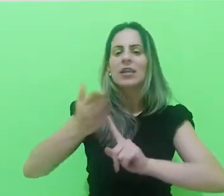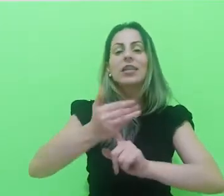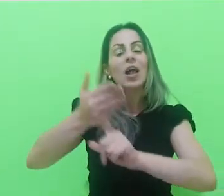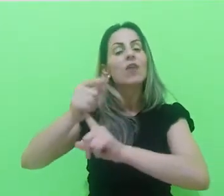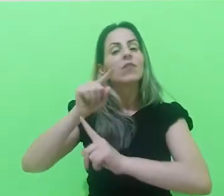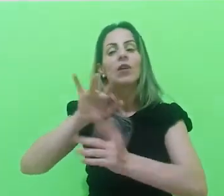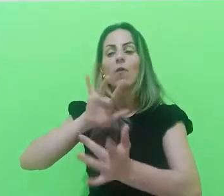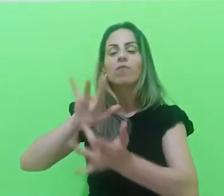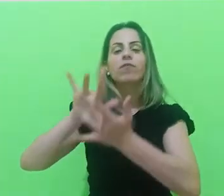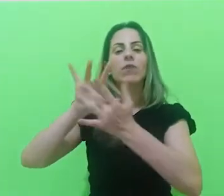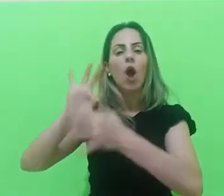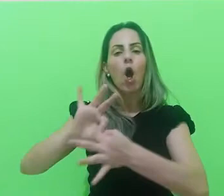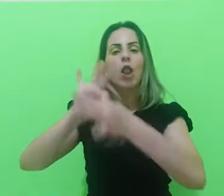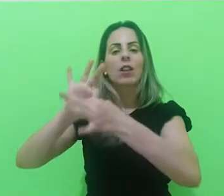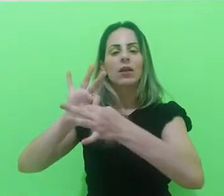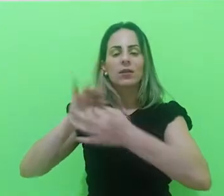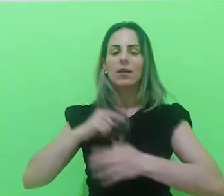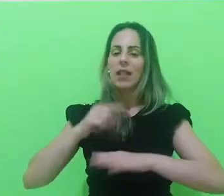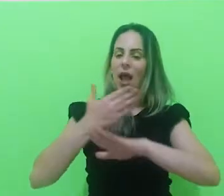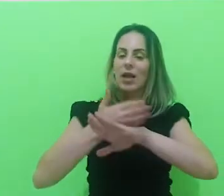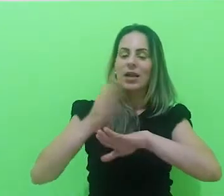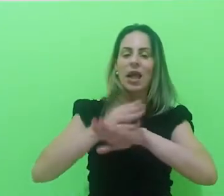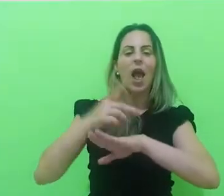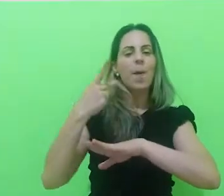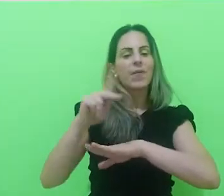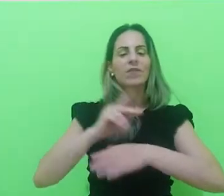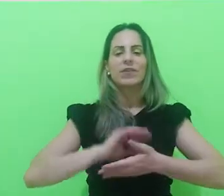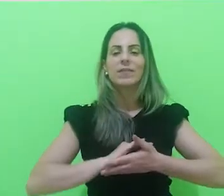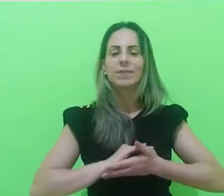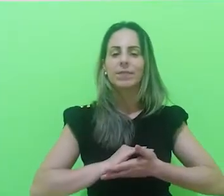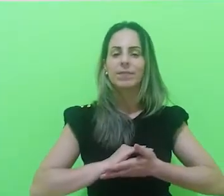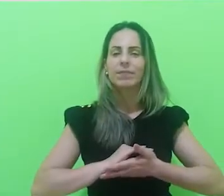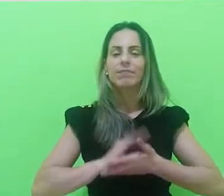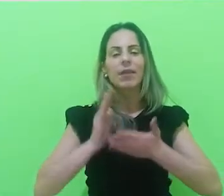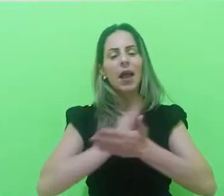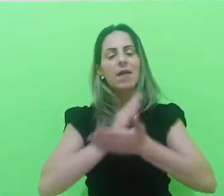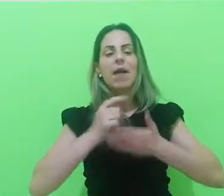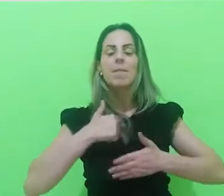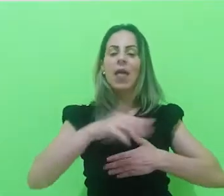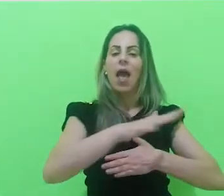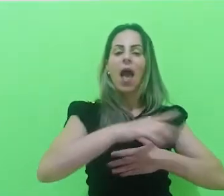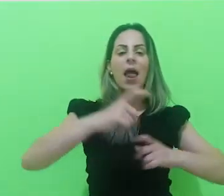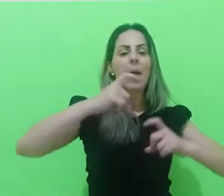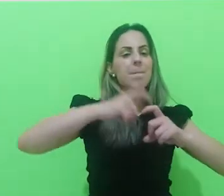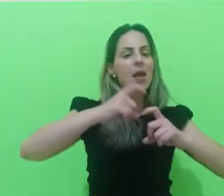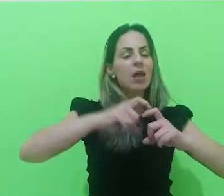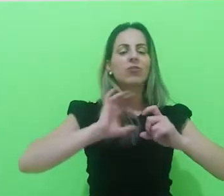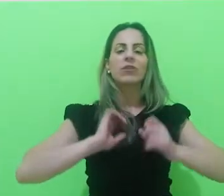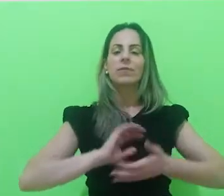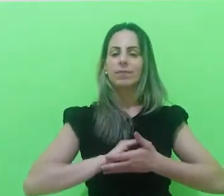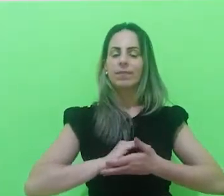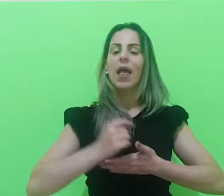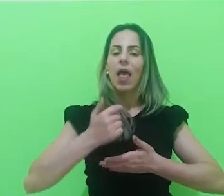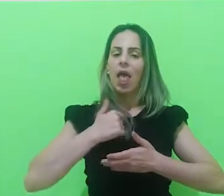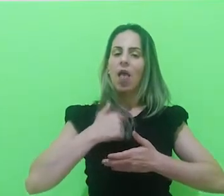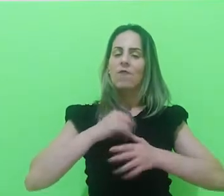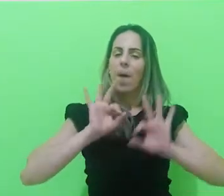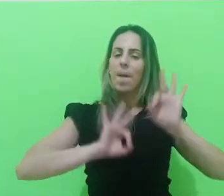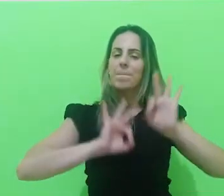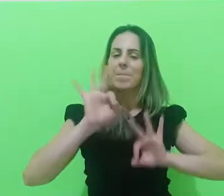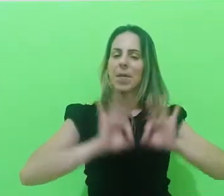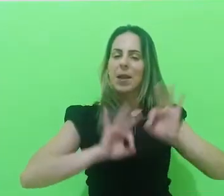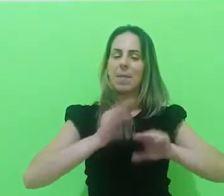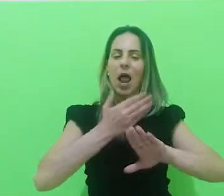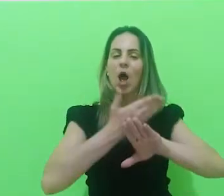se conectar. A gente vai criar um treino para você. De repente, a minha área é de médica, não é de tecnologia. Então, eu vou preparar